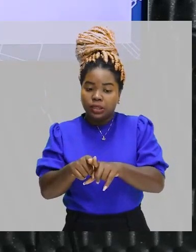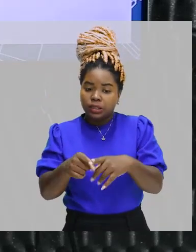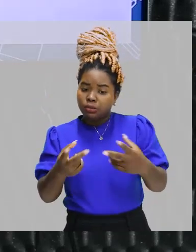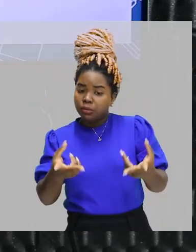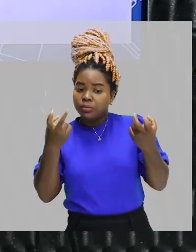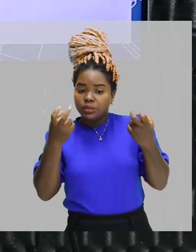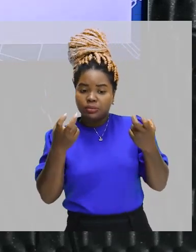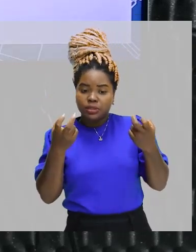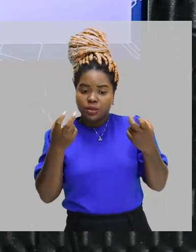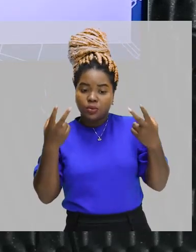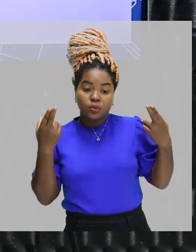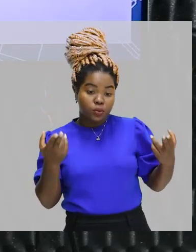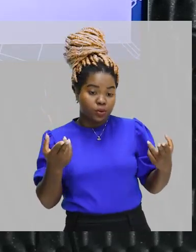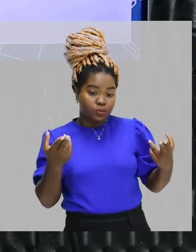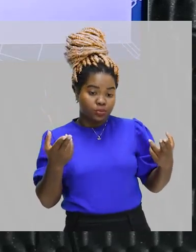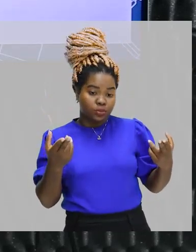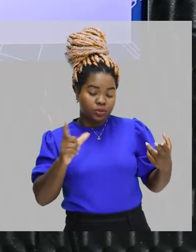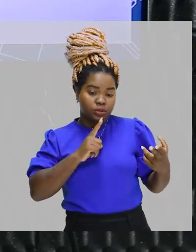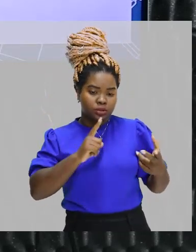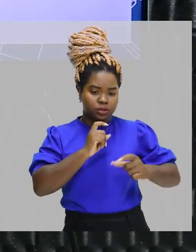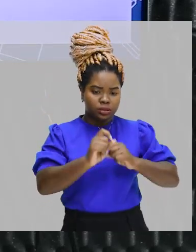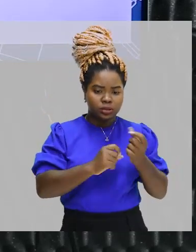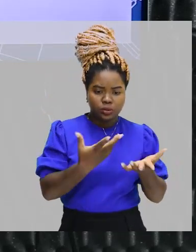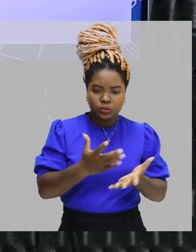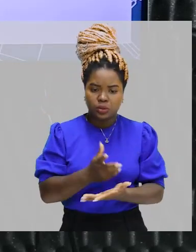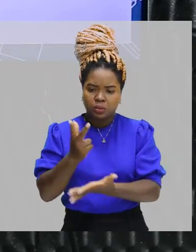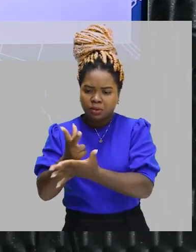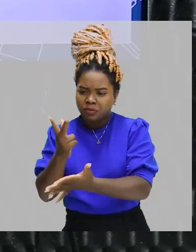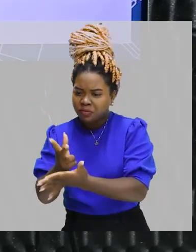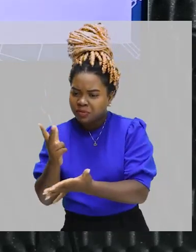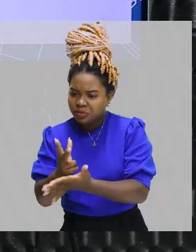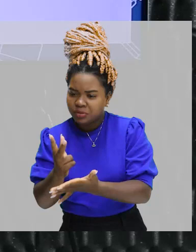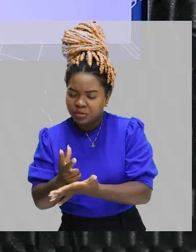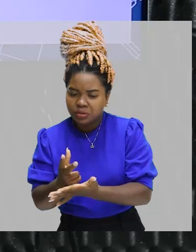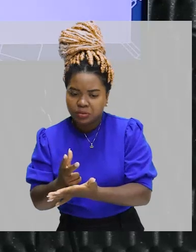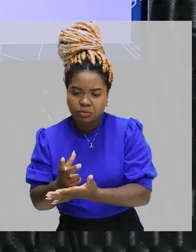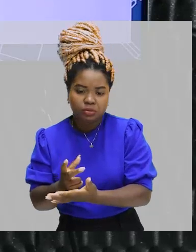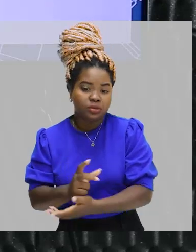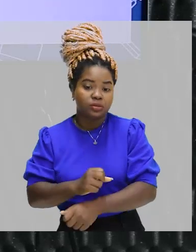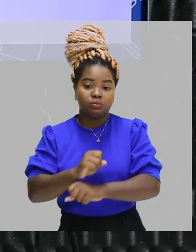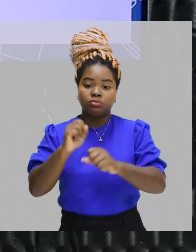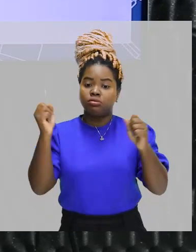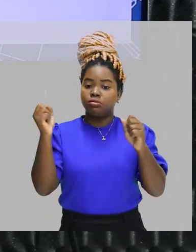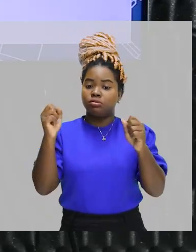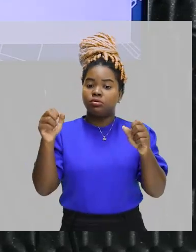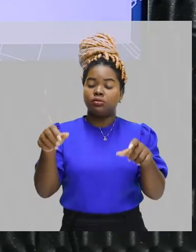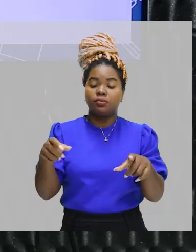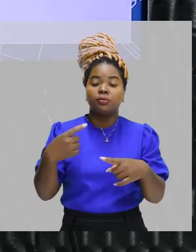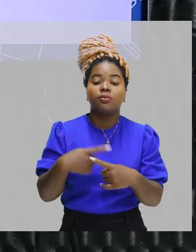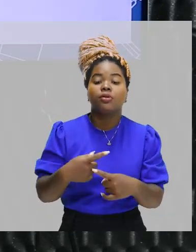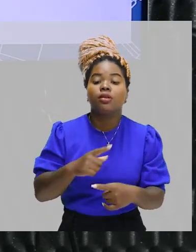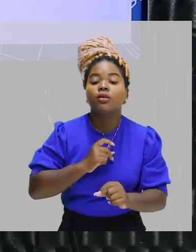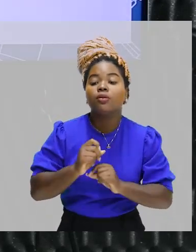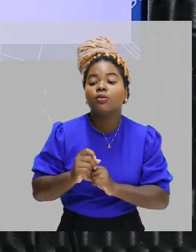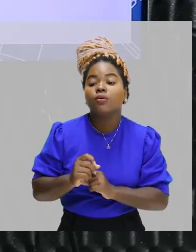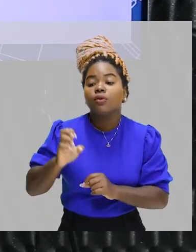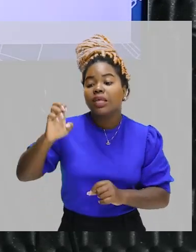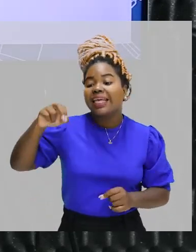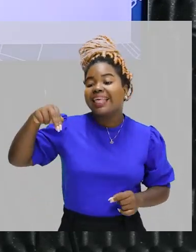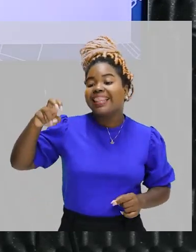análise. Quando eu tenho uma frequência muito grande, é porque eu também tenho uma energia muito grande, tá ok?